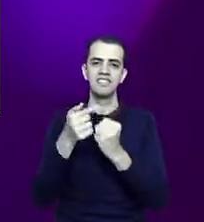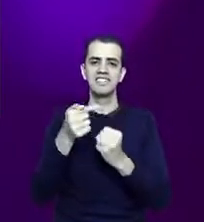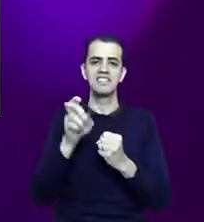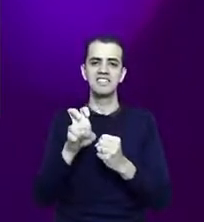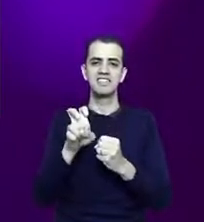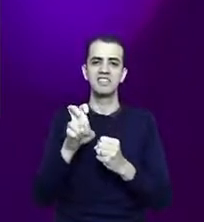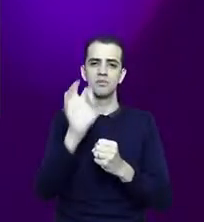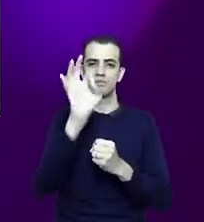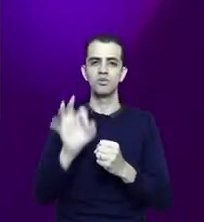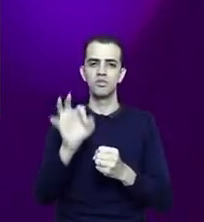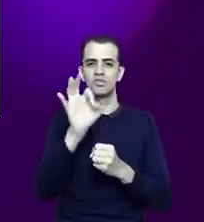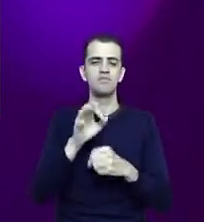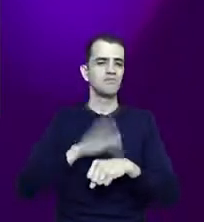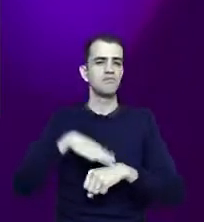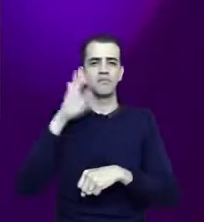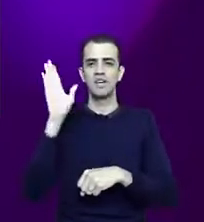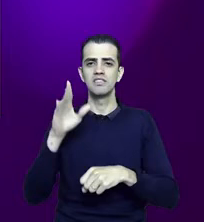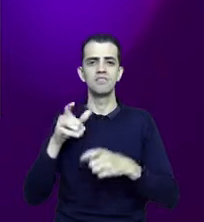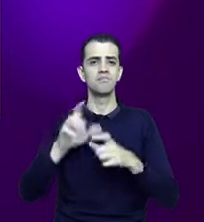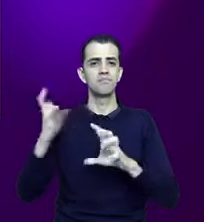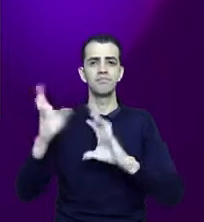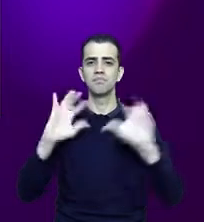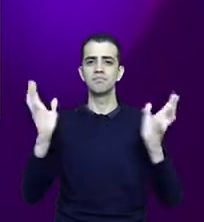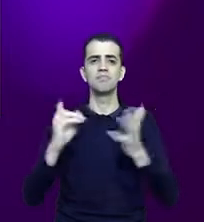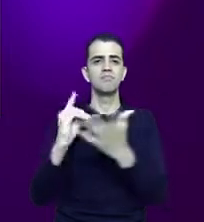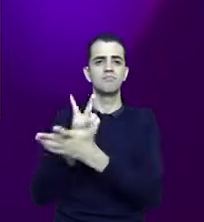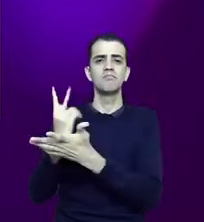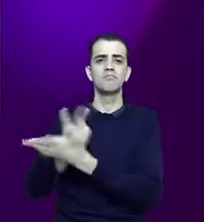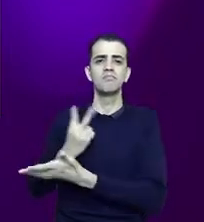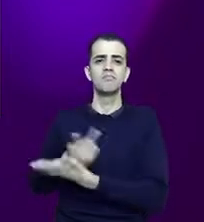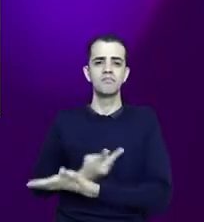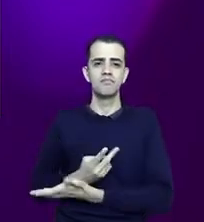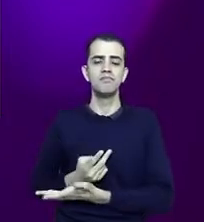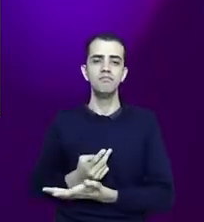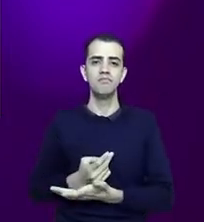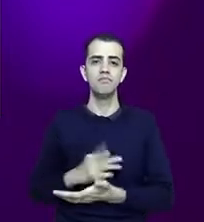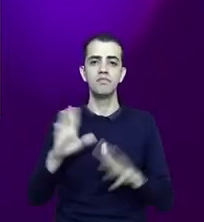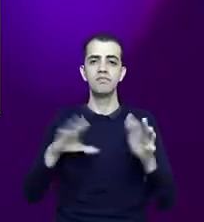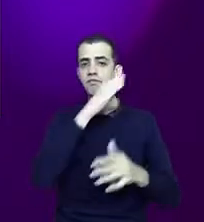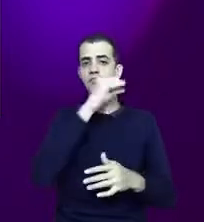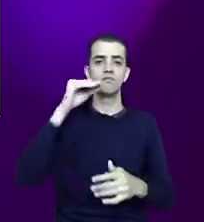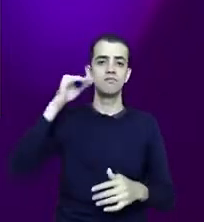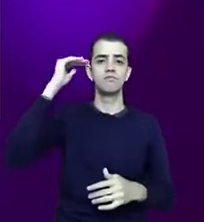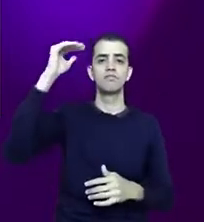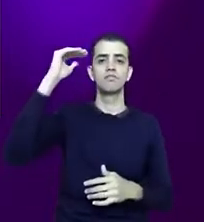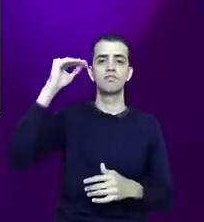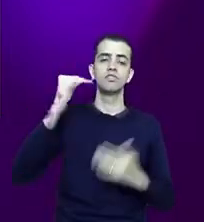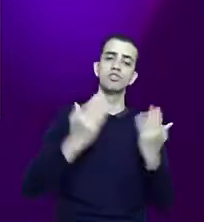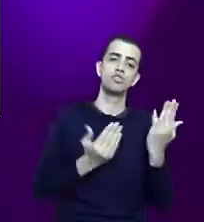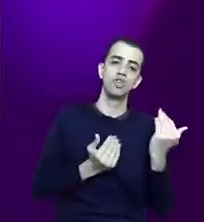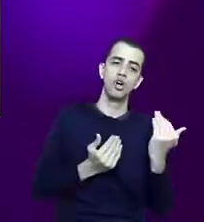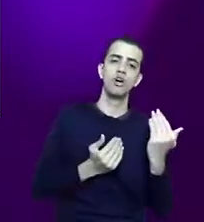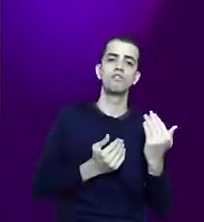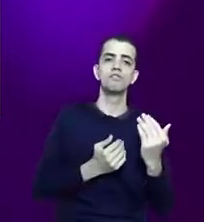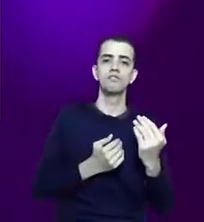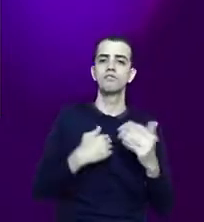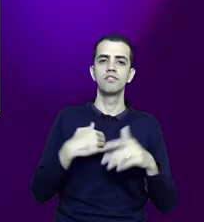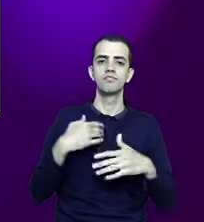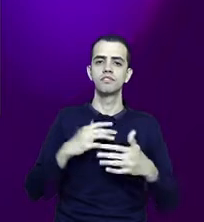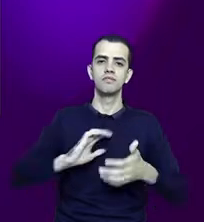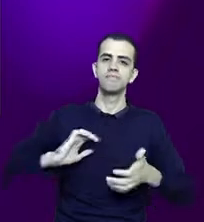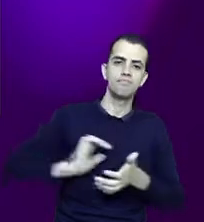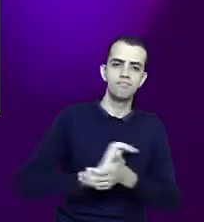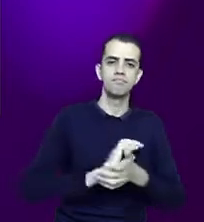membro superior. Elas acometem os adultos na fase da juventude, com os traumas de alta energia,